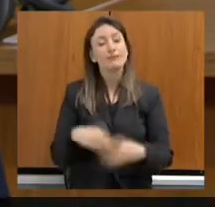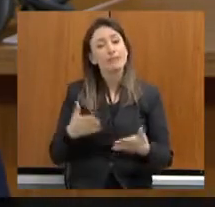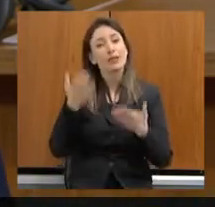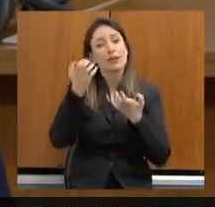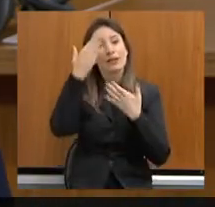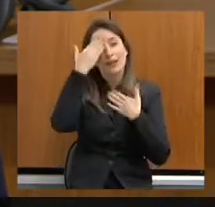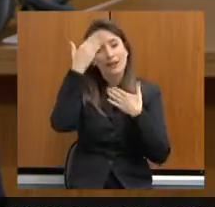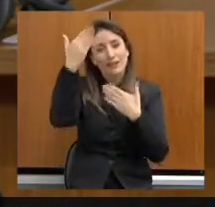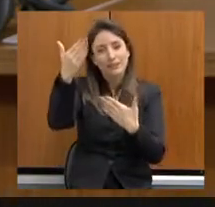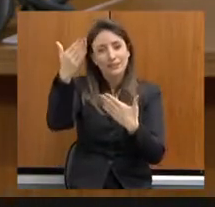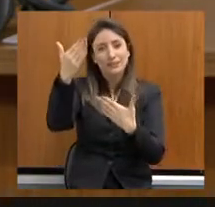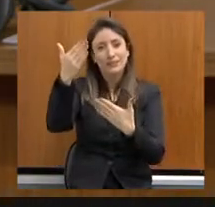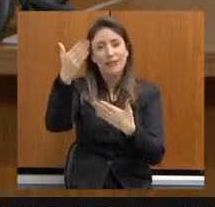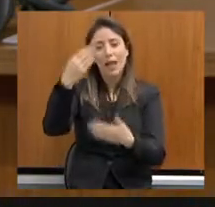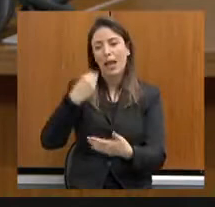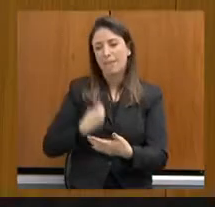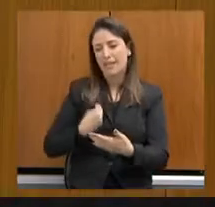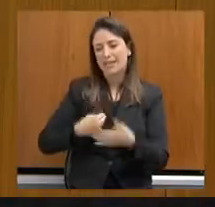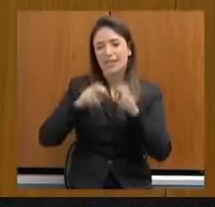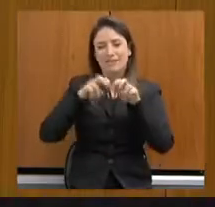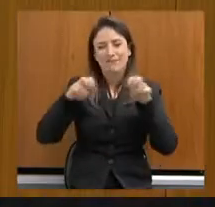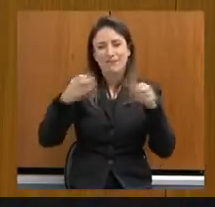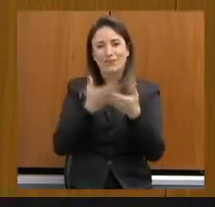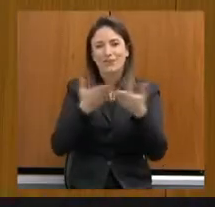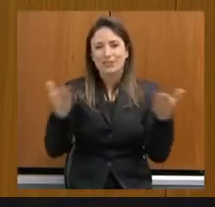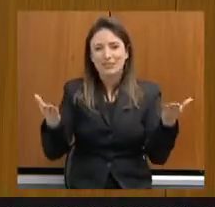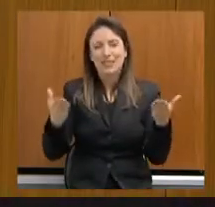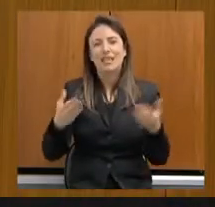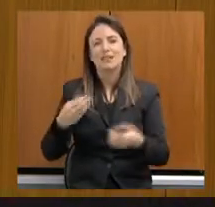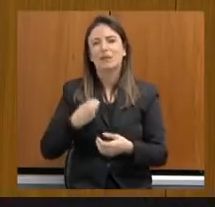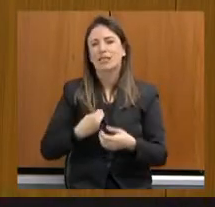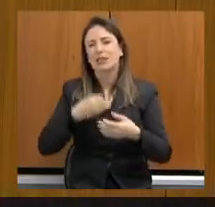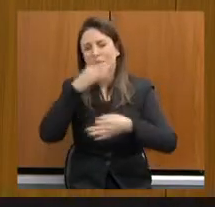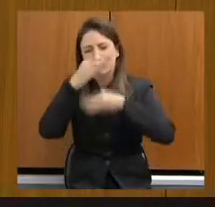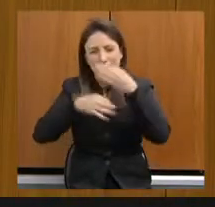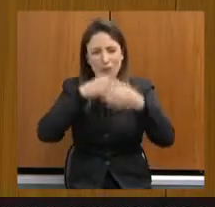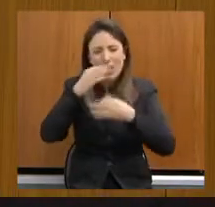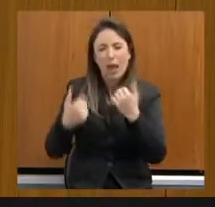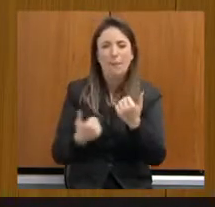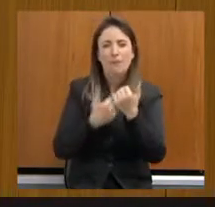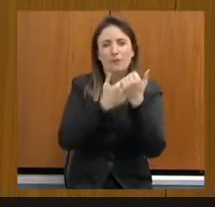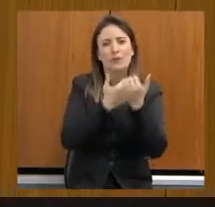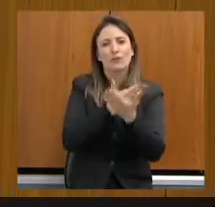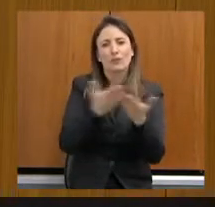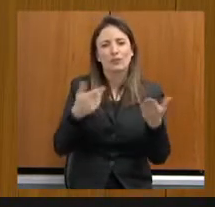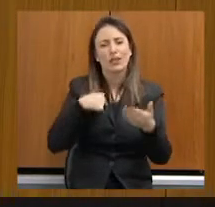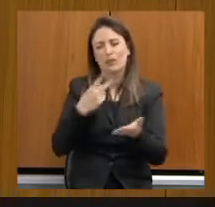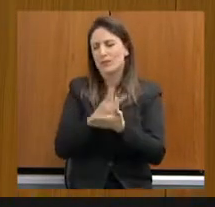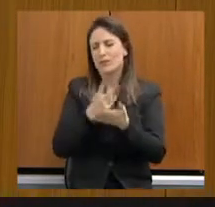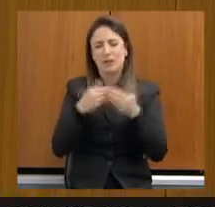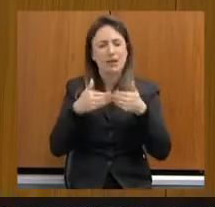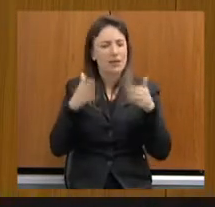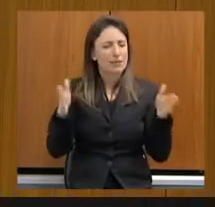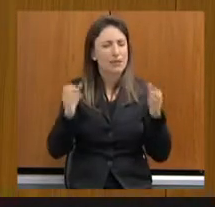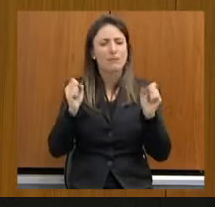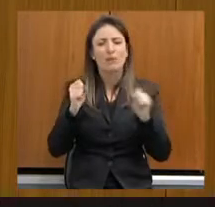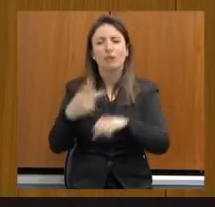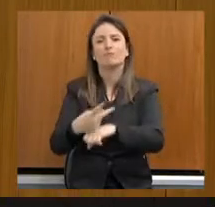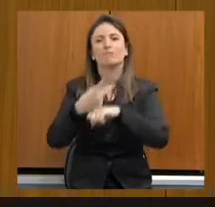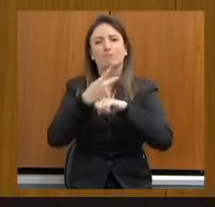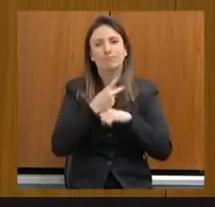mais agradecer aqui a presença de todos EA participação eo apoio de cada um de vocês Estou sempre à disposição na secretaria